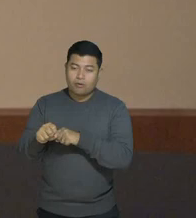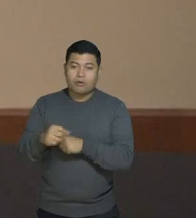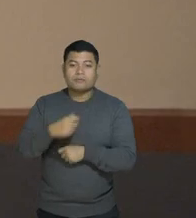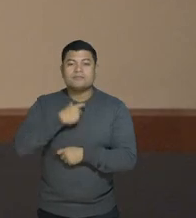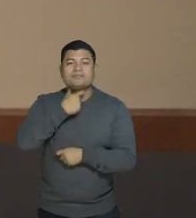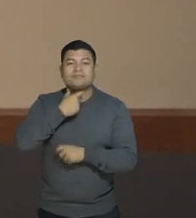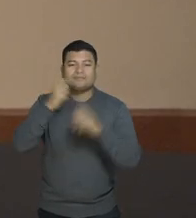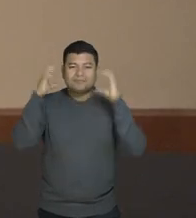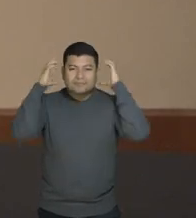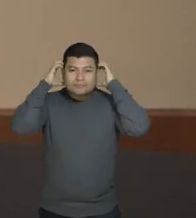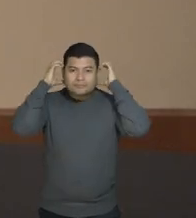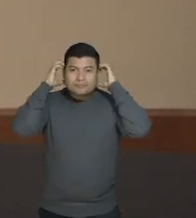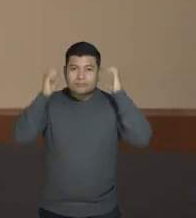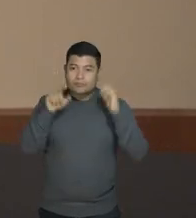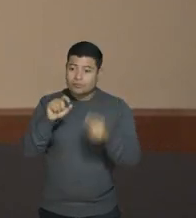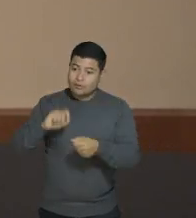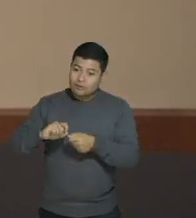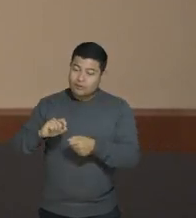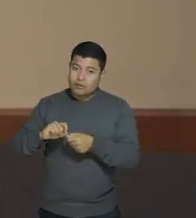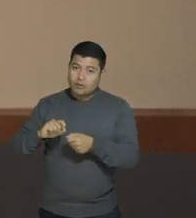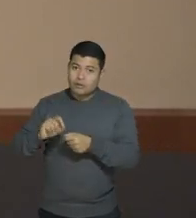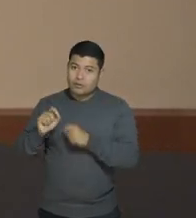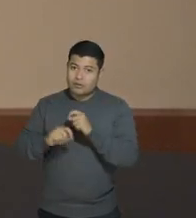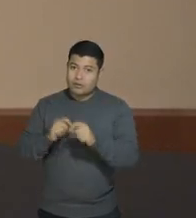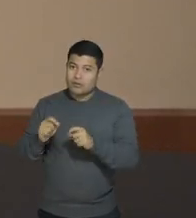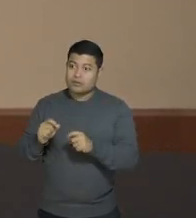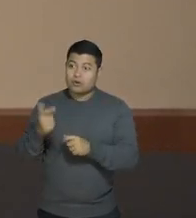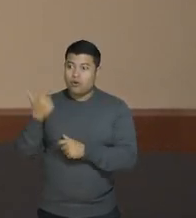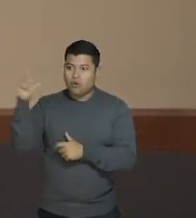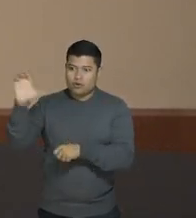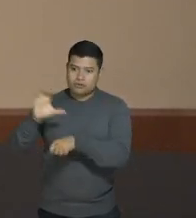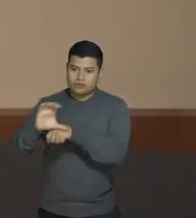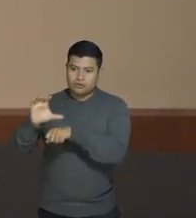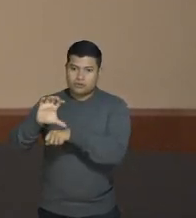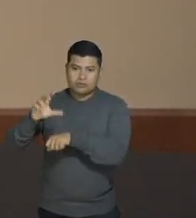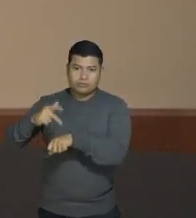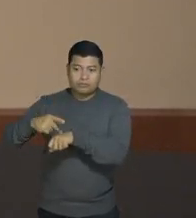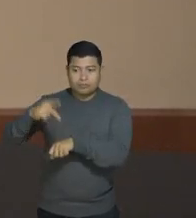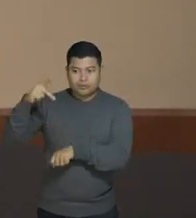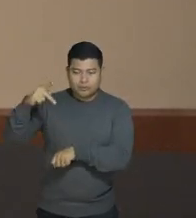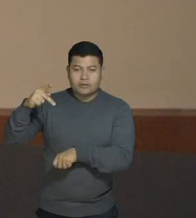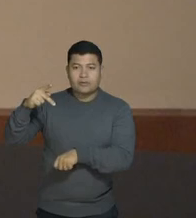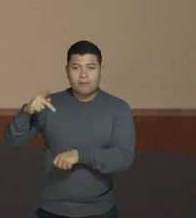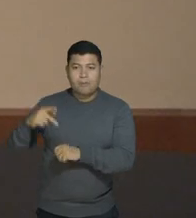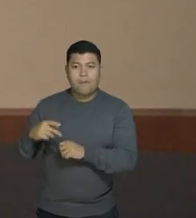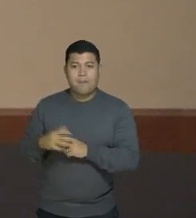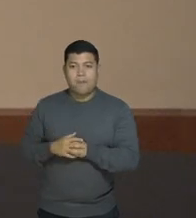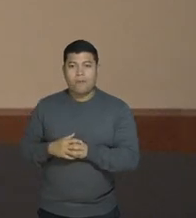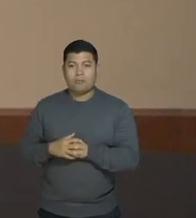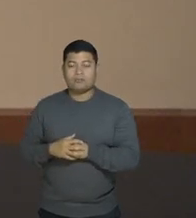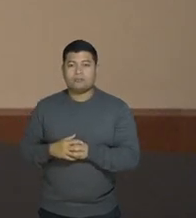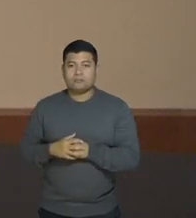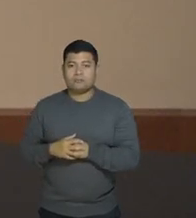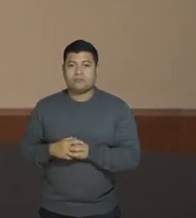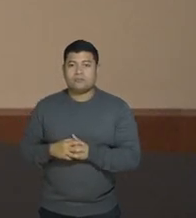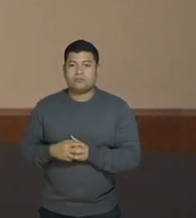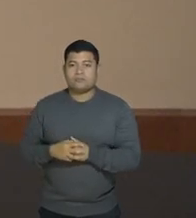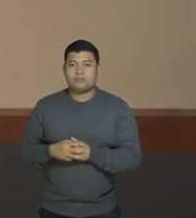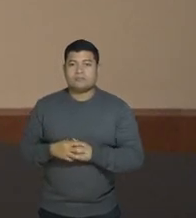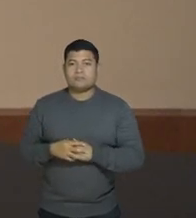fazer uma especialização. A gente tem que ter um curso extra. A gente precisa